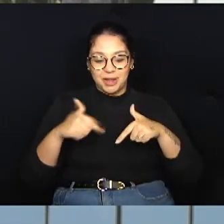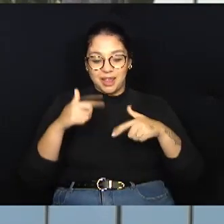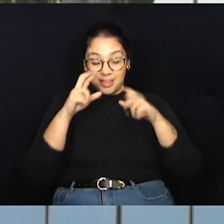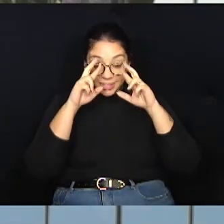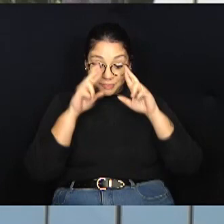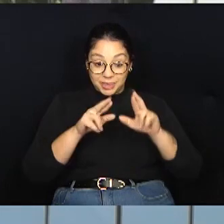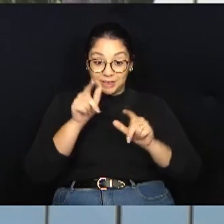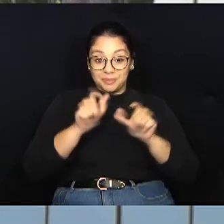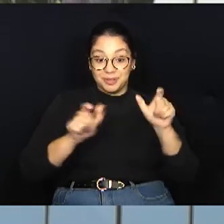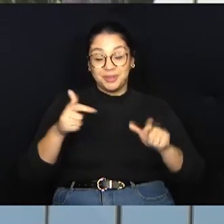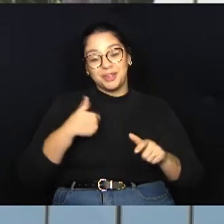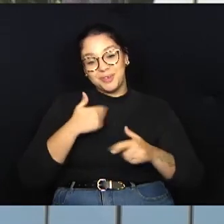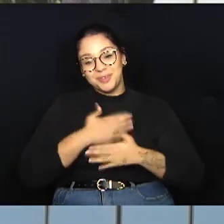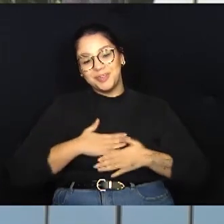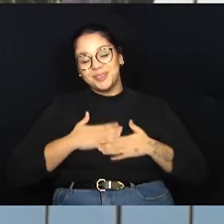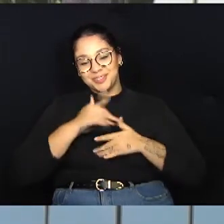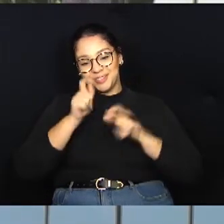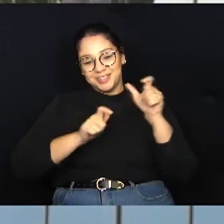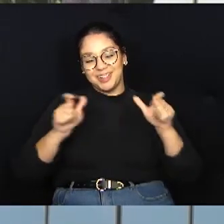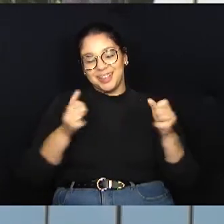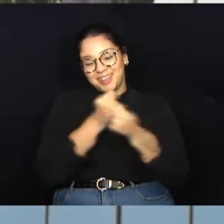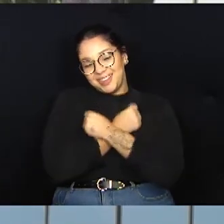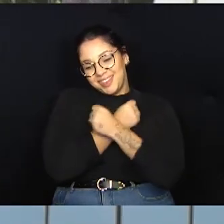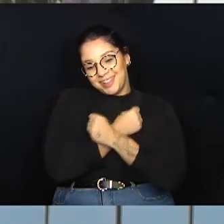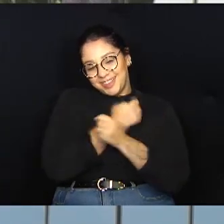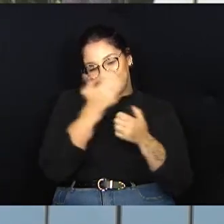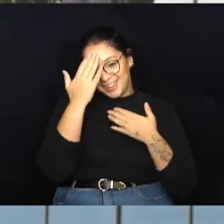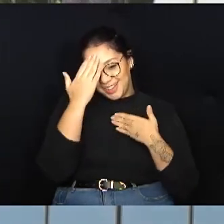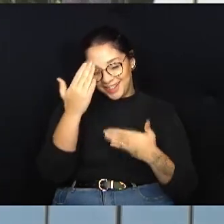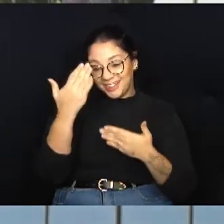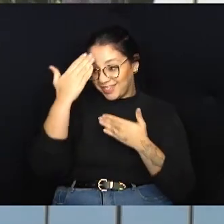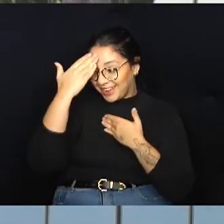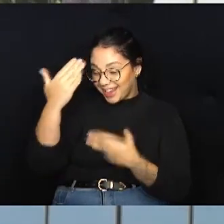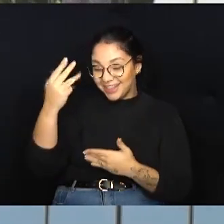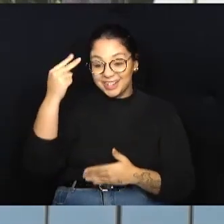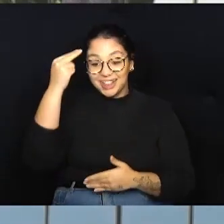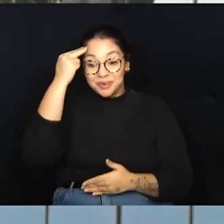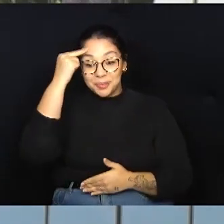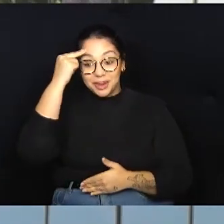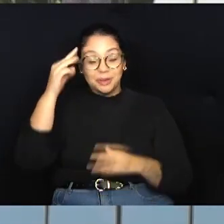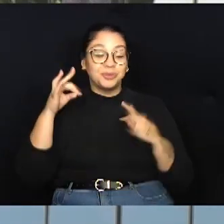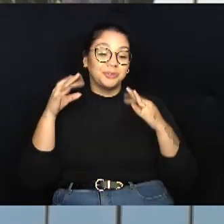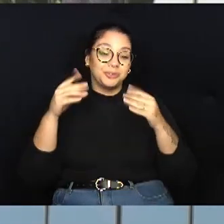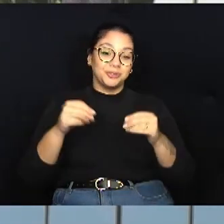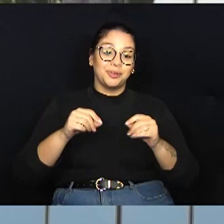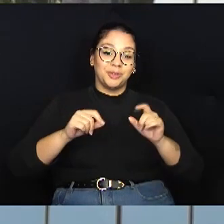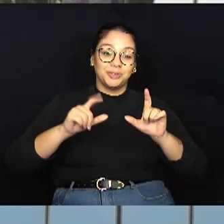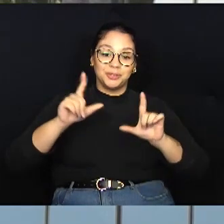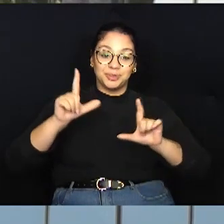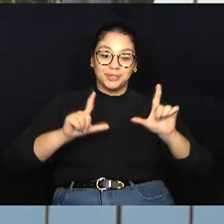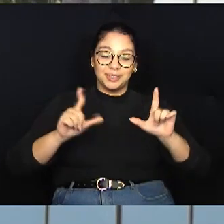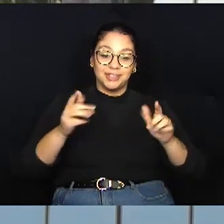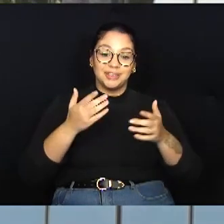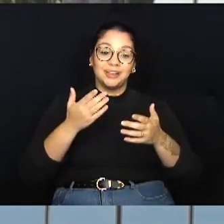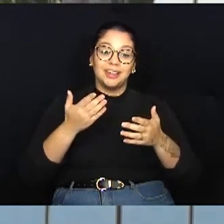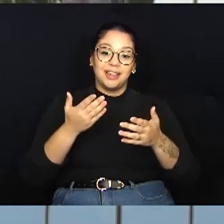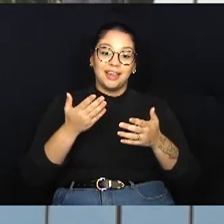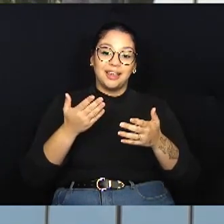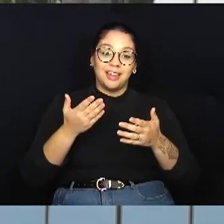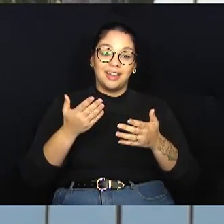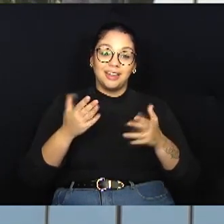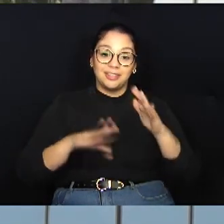eu gosto de gente. Um abraço, muitíssimo obrigado. Obrigado, Gabriel. Obrigado para toda a Câmara. Presidente Luiz Rossini, meu amigo,